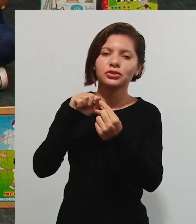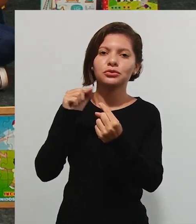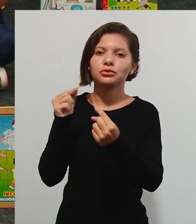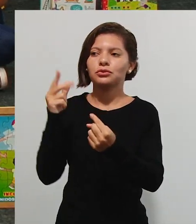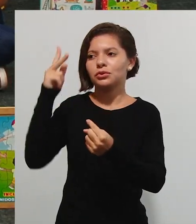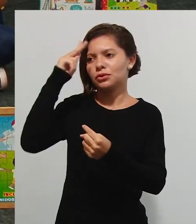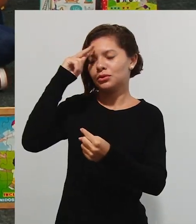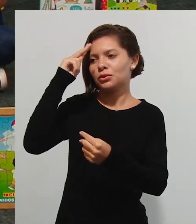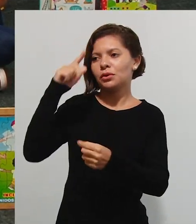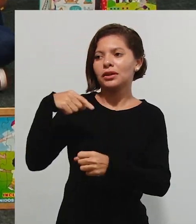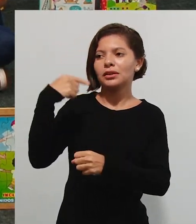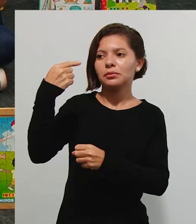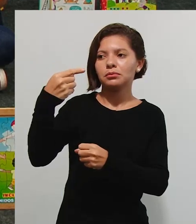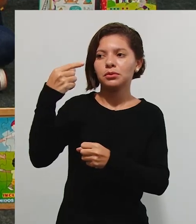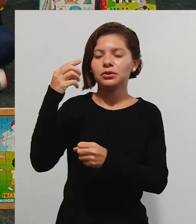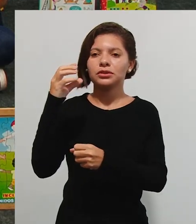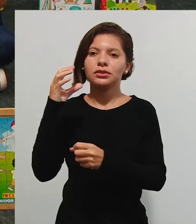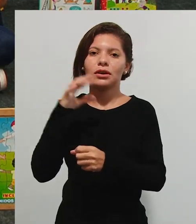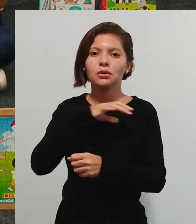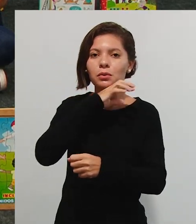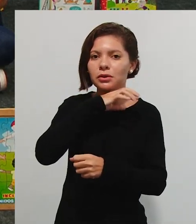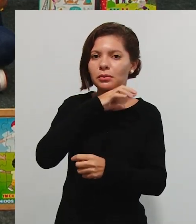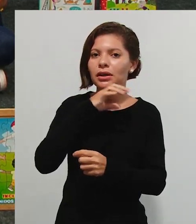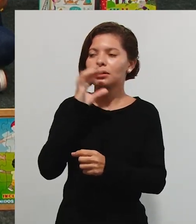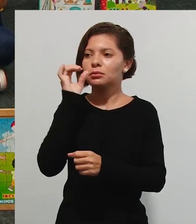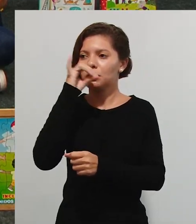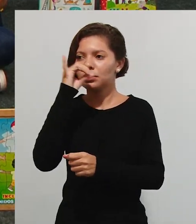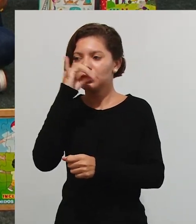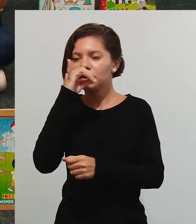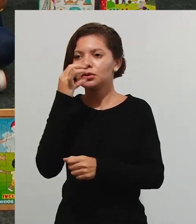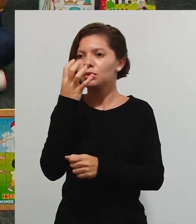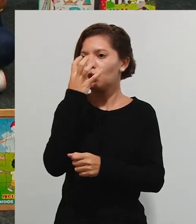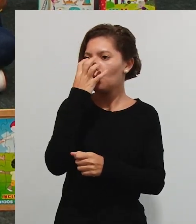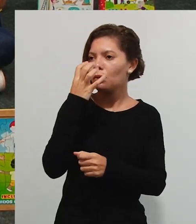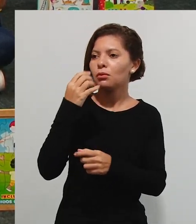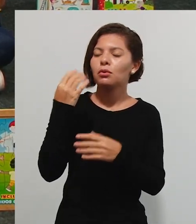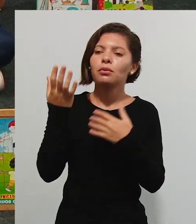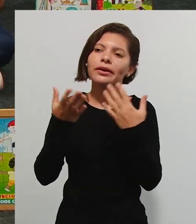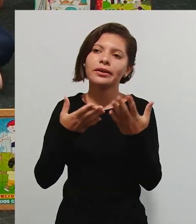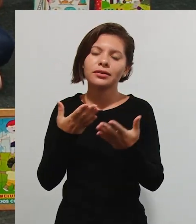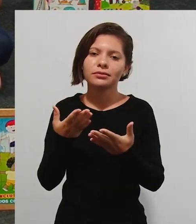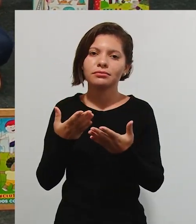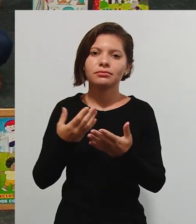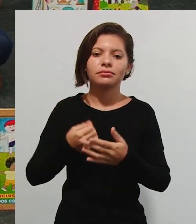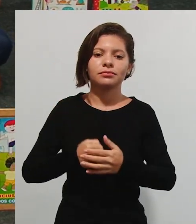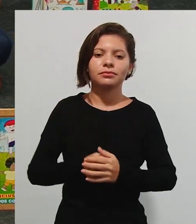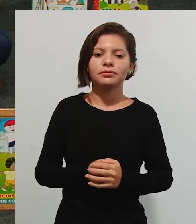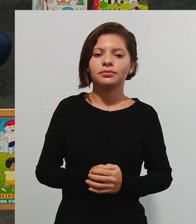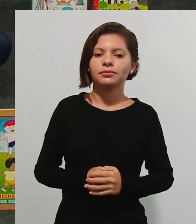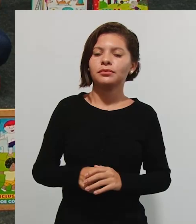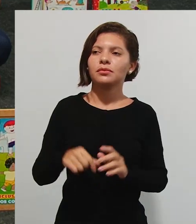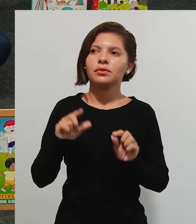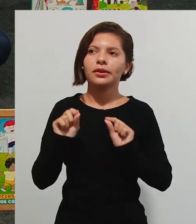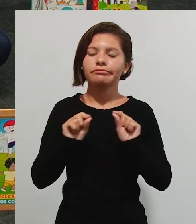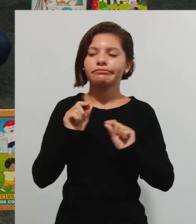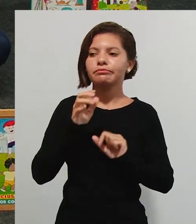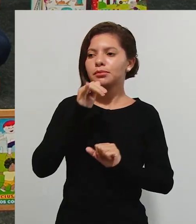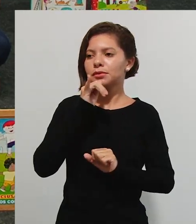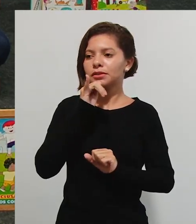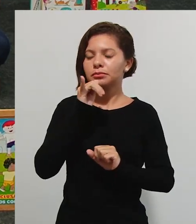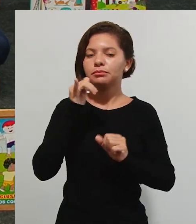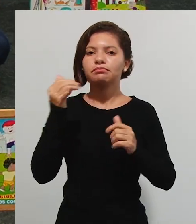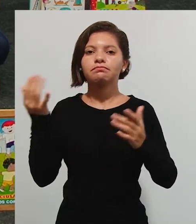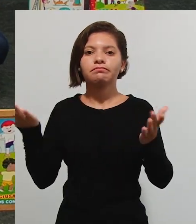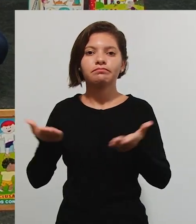fazer, né, a representação dos animais da nossa história, os porquinhos, o lobo, né? E tipo,